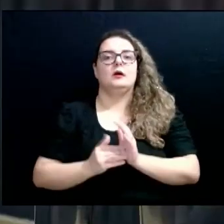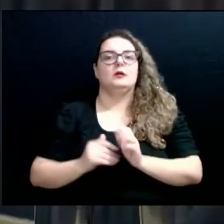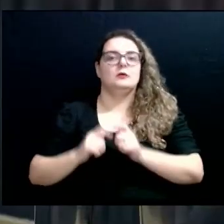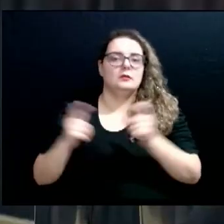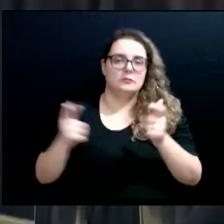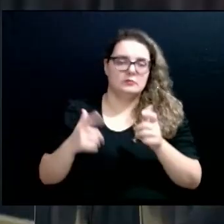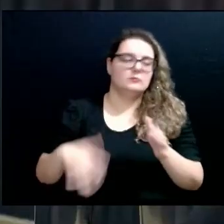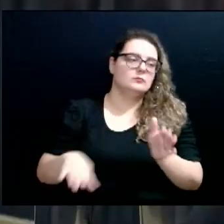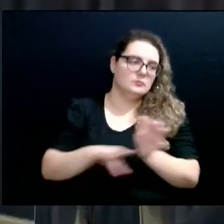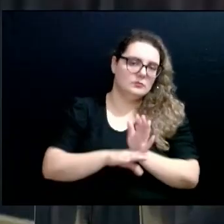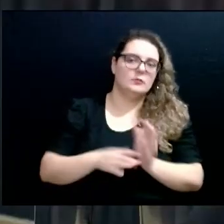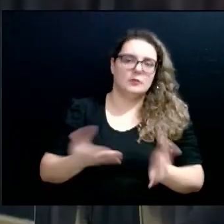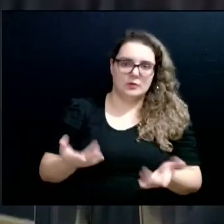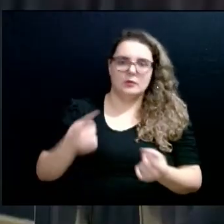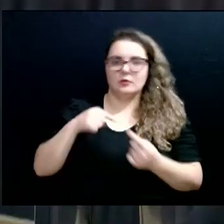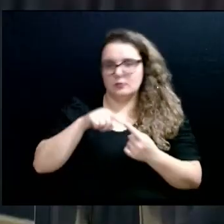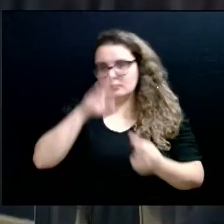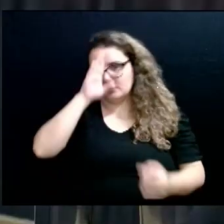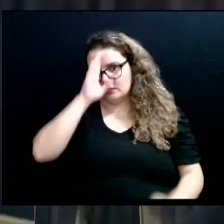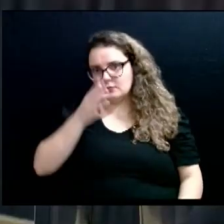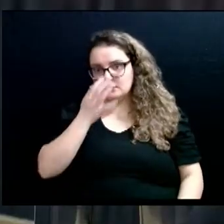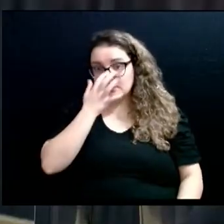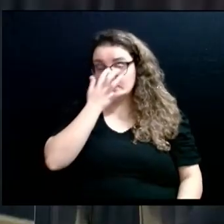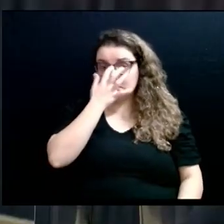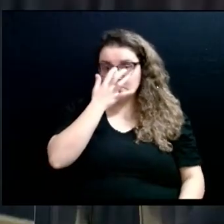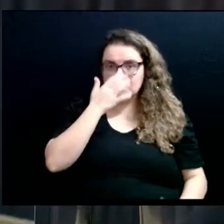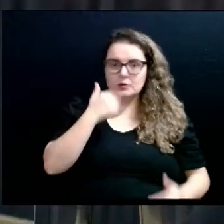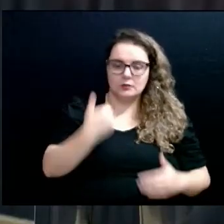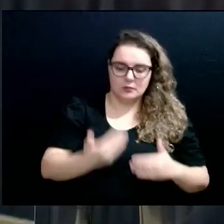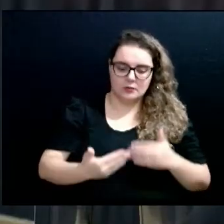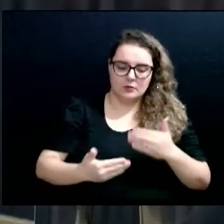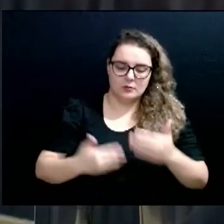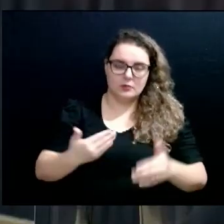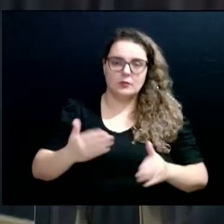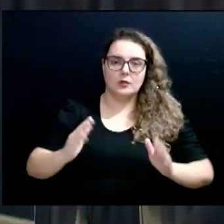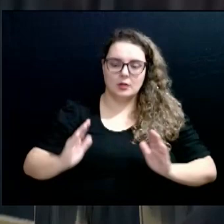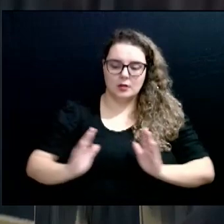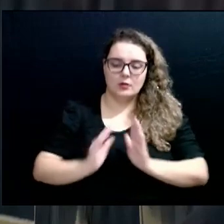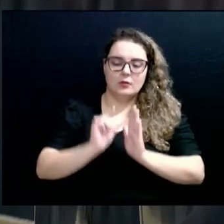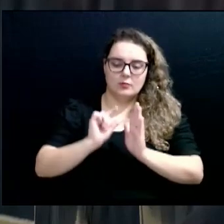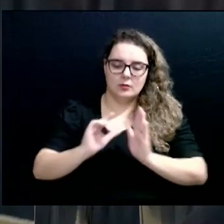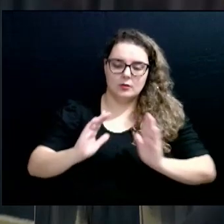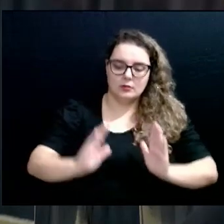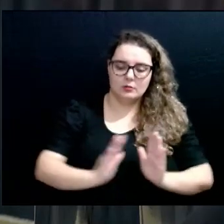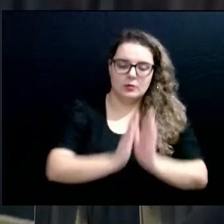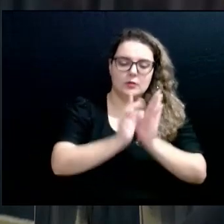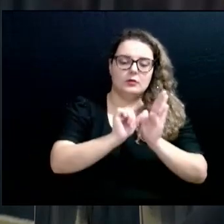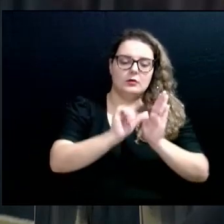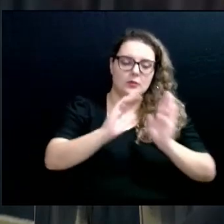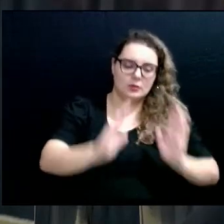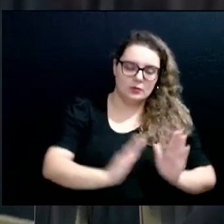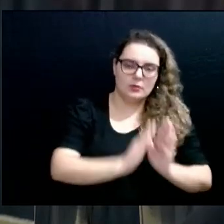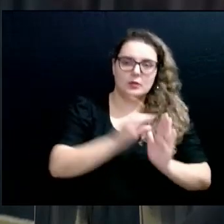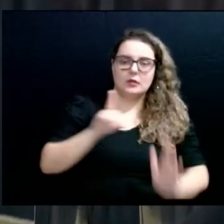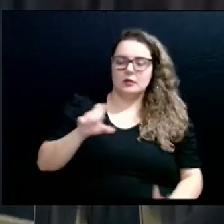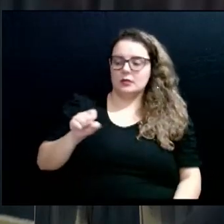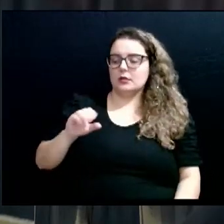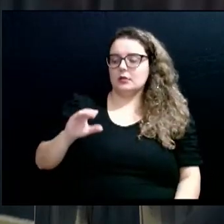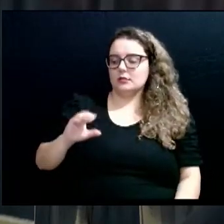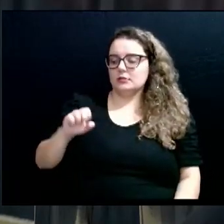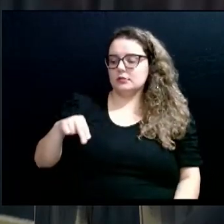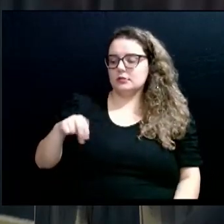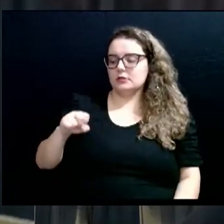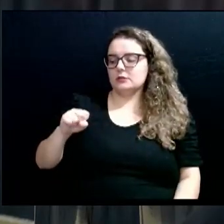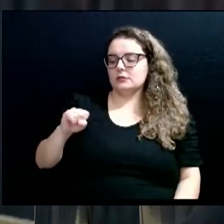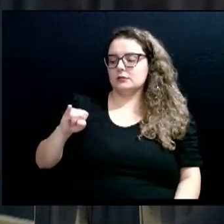objeto principal. Então, conforme você vai entrando em contato, se dessensibilizando, ao mesmo tempo em que você aprende a se regular,